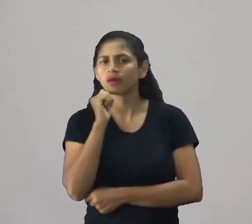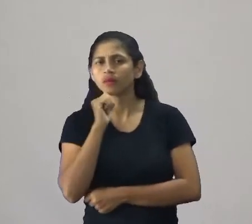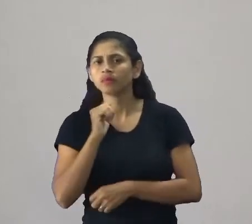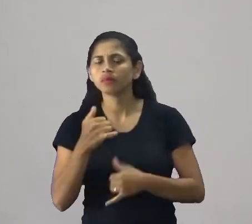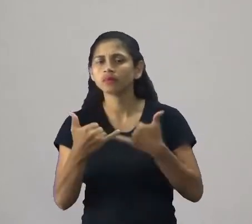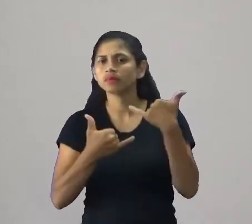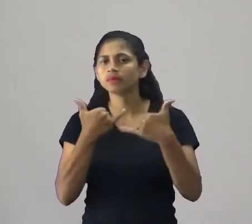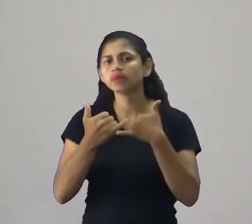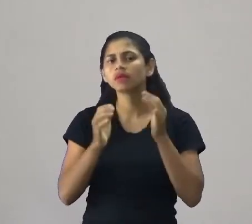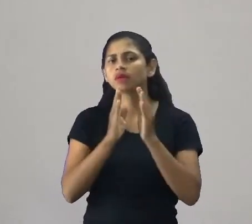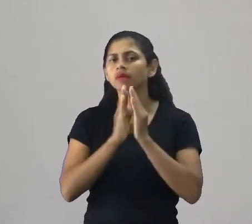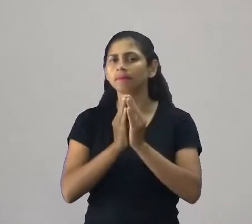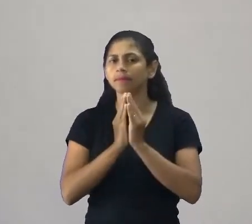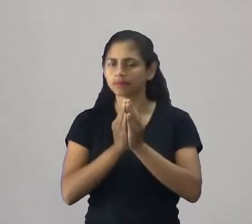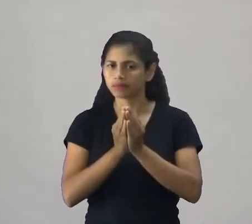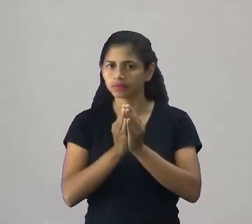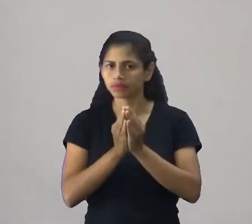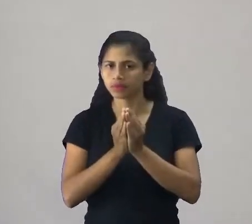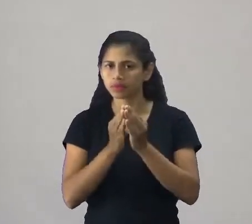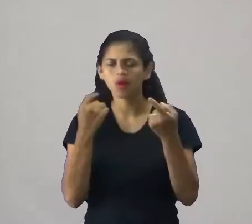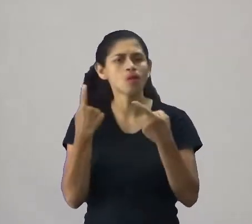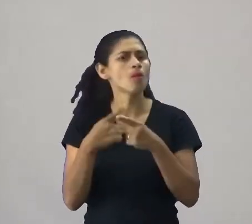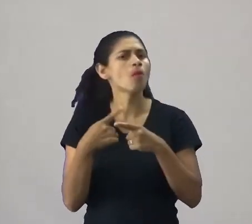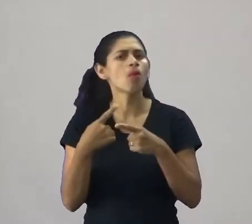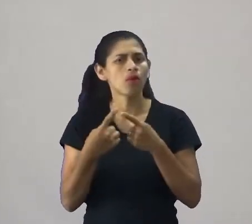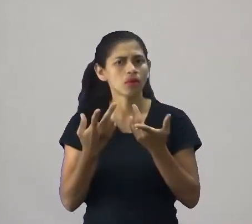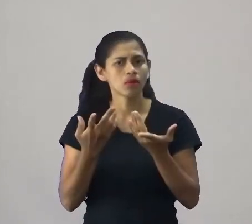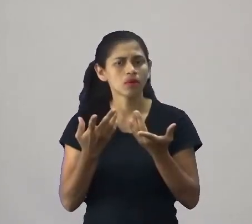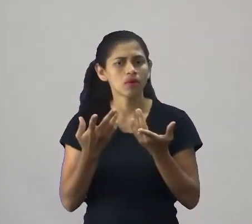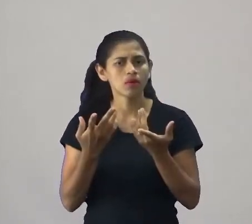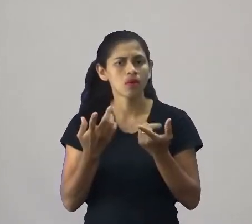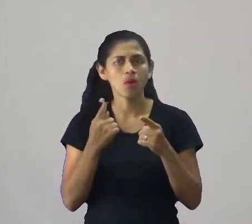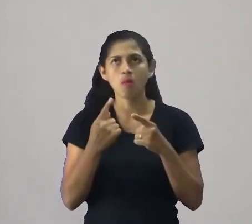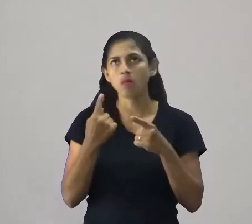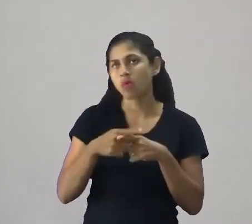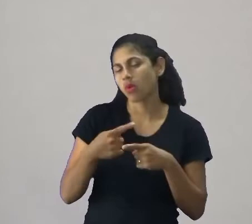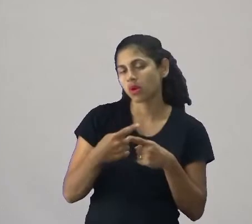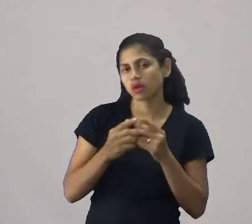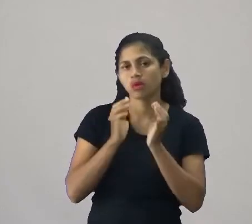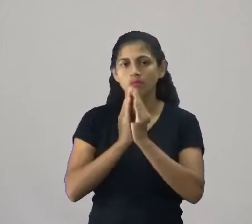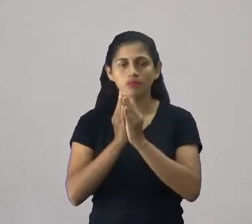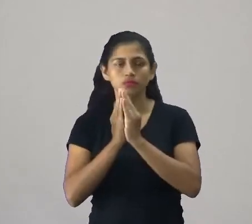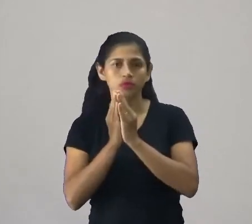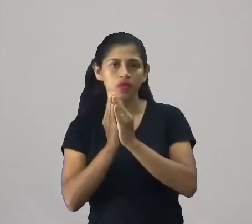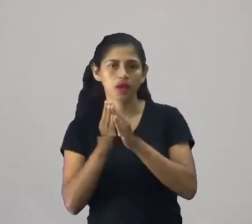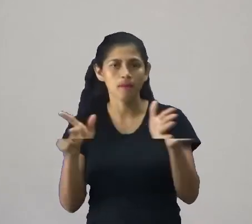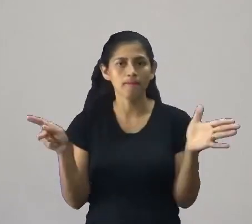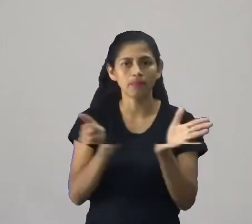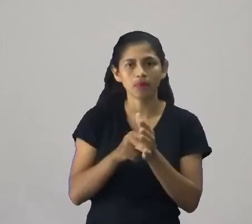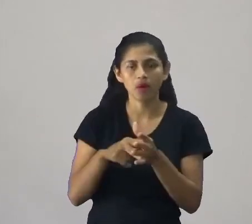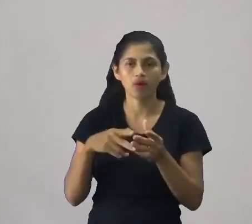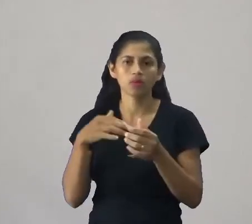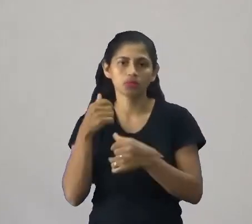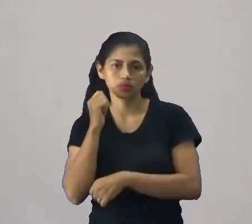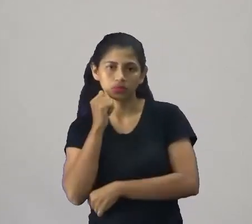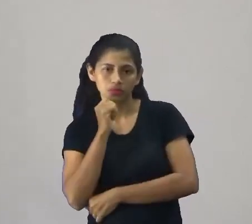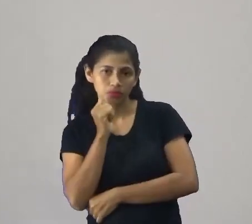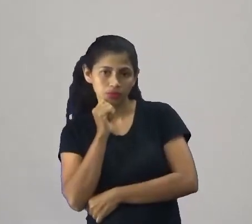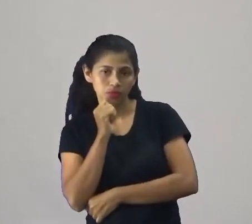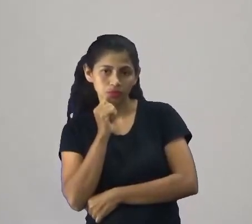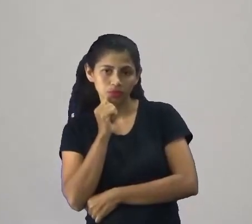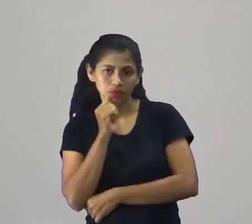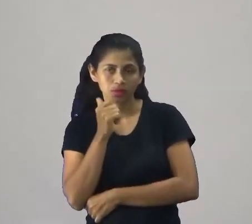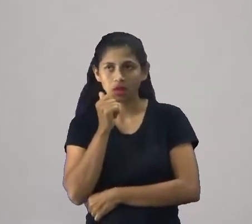de boneca? Ah, porque boneca é coisa de menina e as meninas não sabem empinar a pipa e ela não